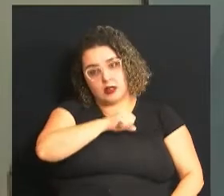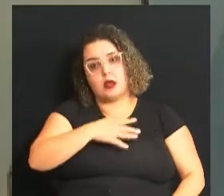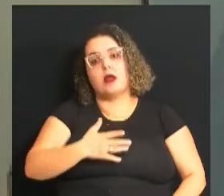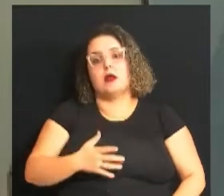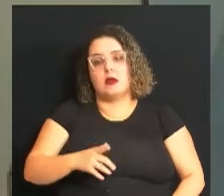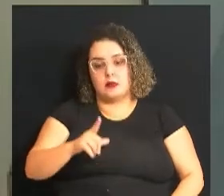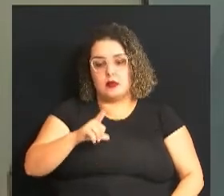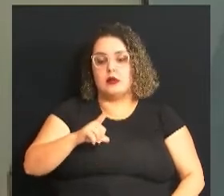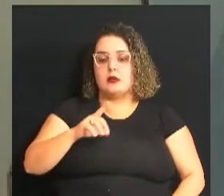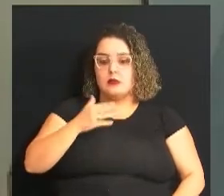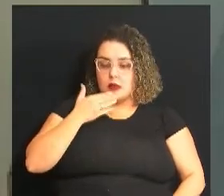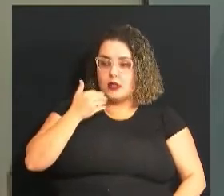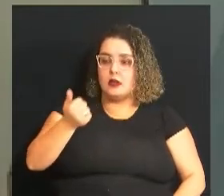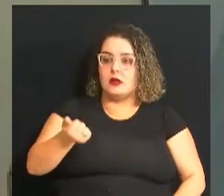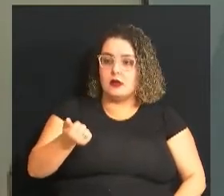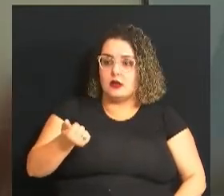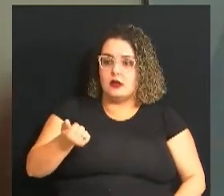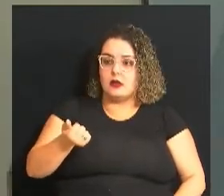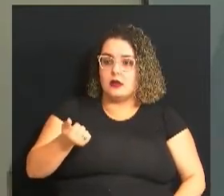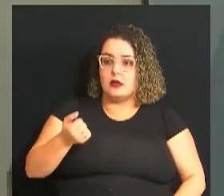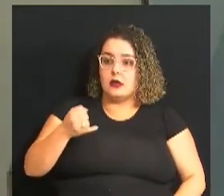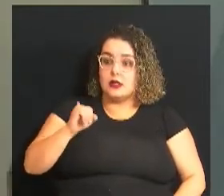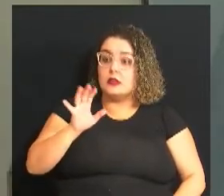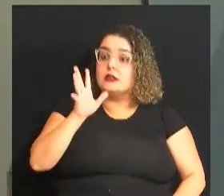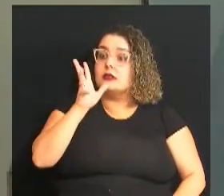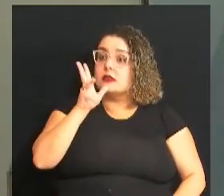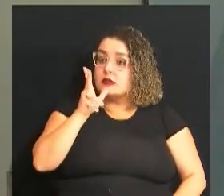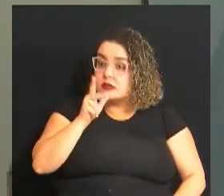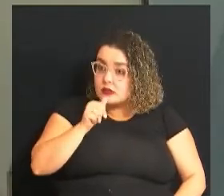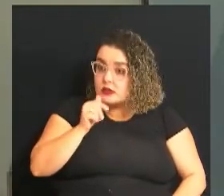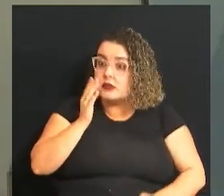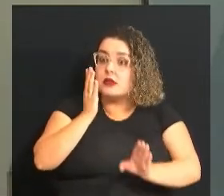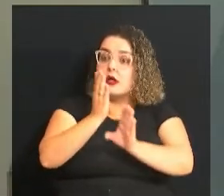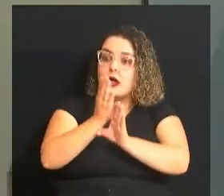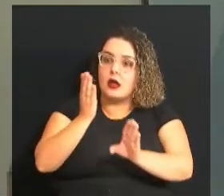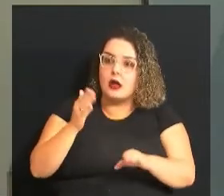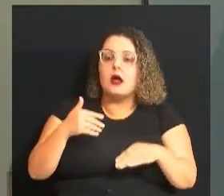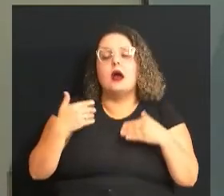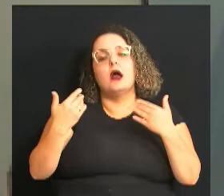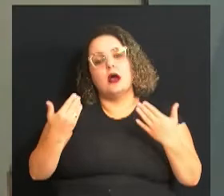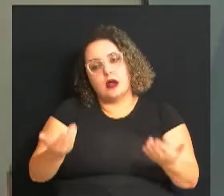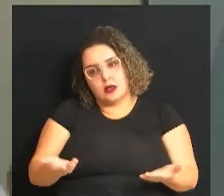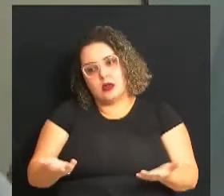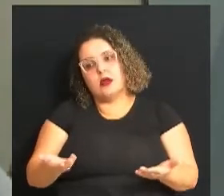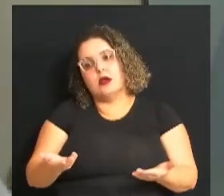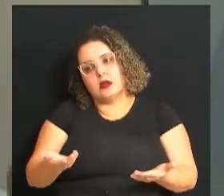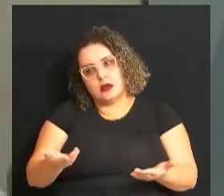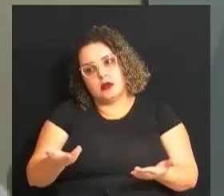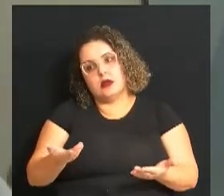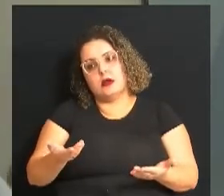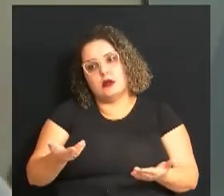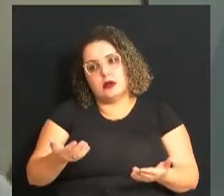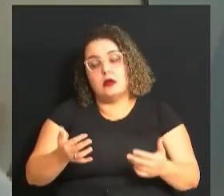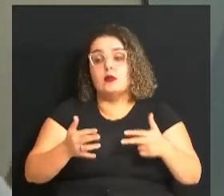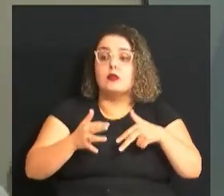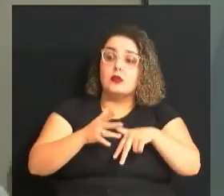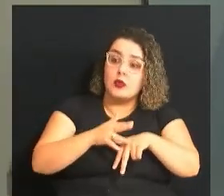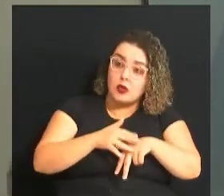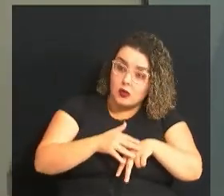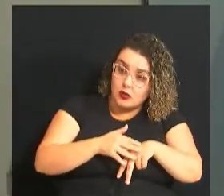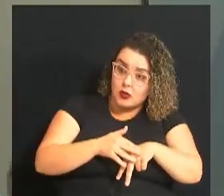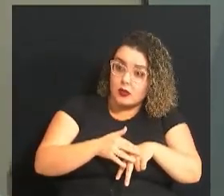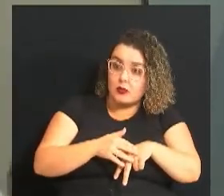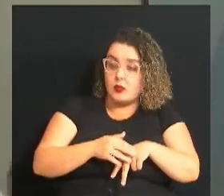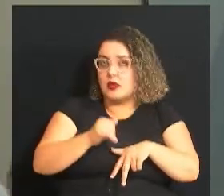melhora. Se demoramos para descobrir, aí um paciente já numa fase de